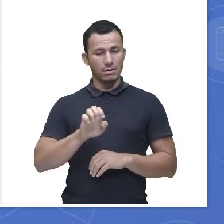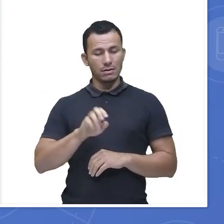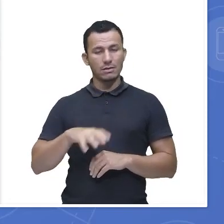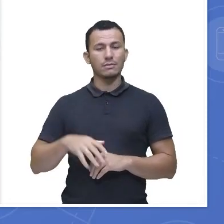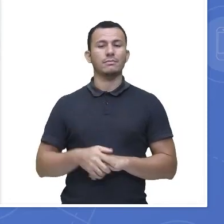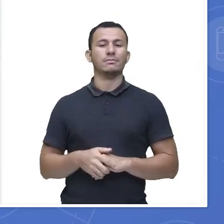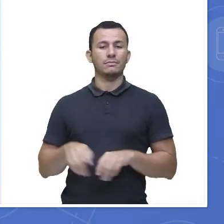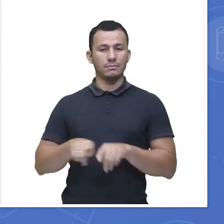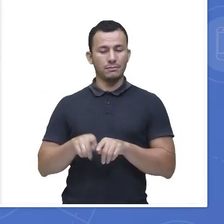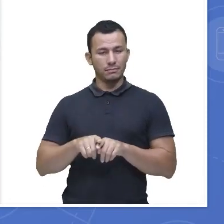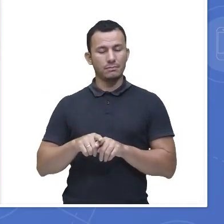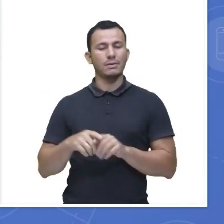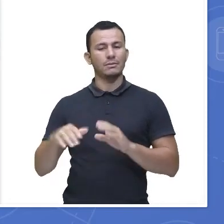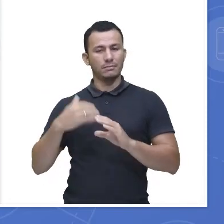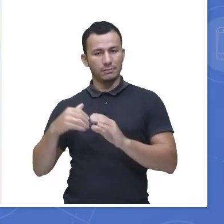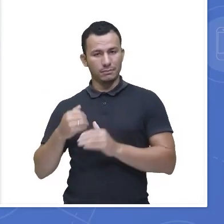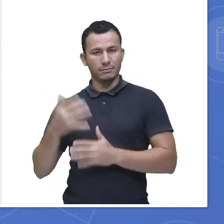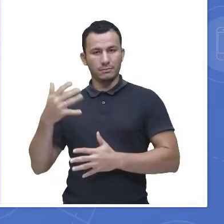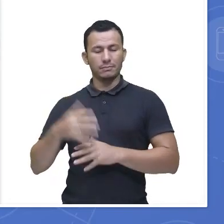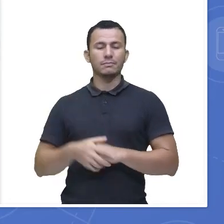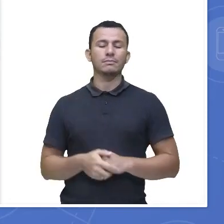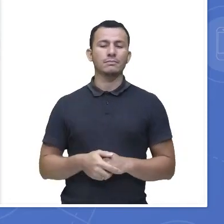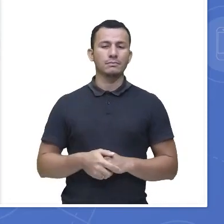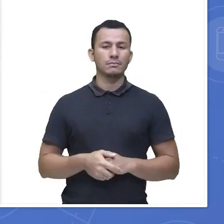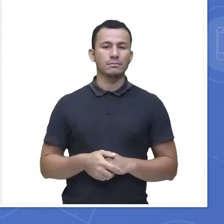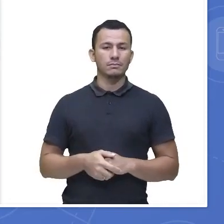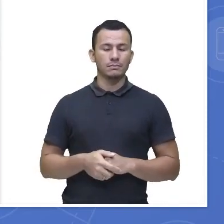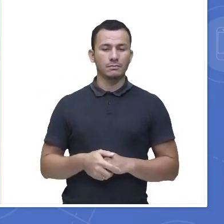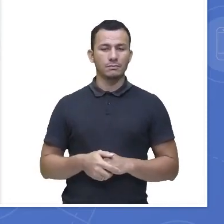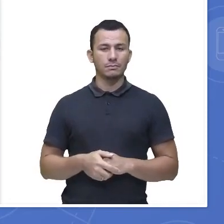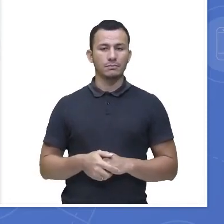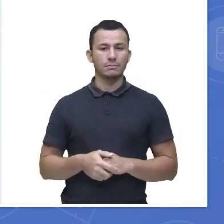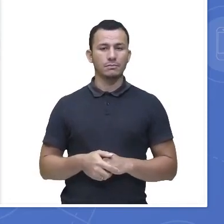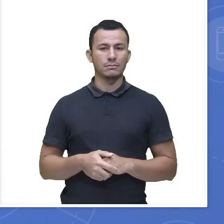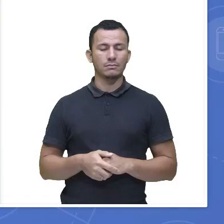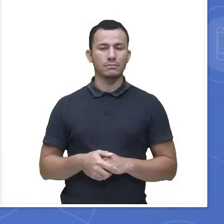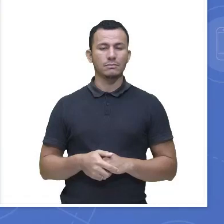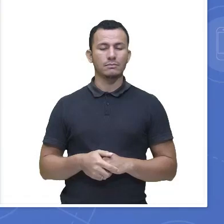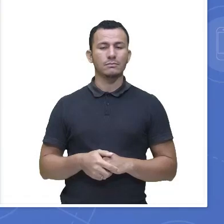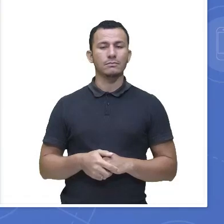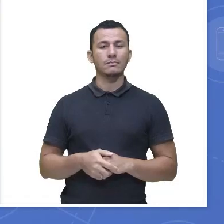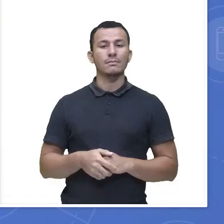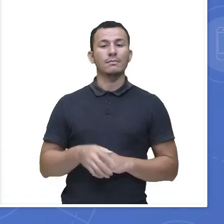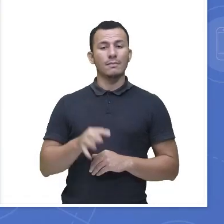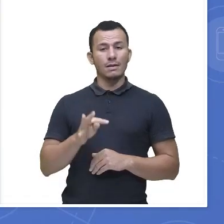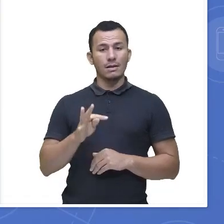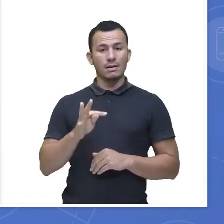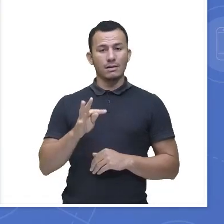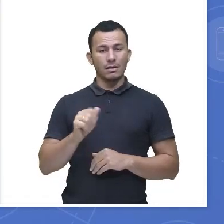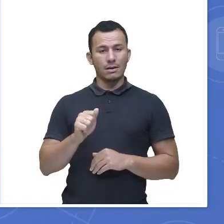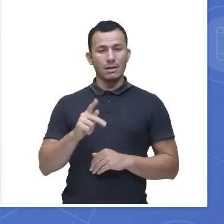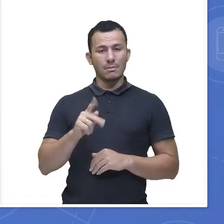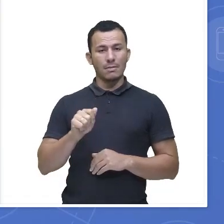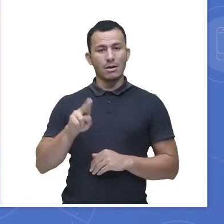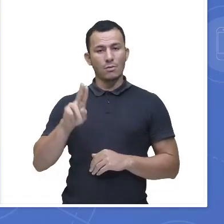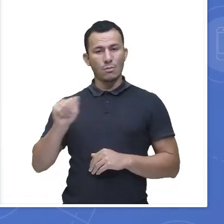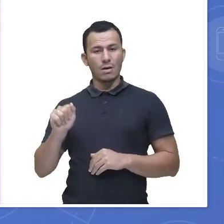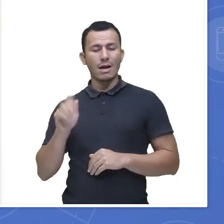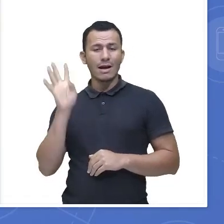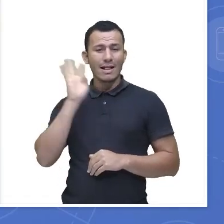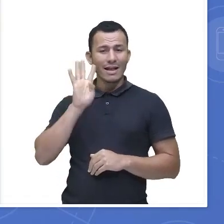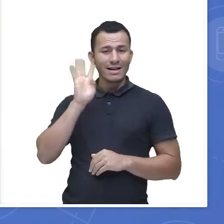bem, Edilane. Olha, Edilane aí colocando da minha resposta. Tapauá, olha que legal. Um dia ainda vou conhecer Tapauá.